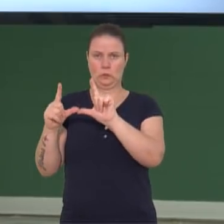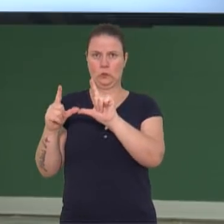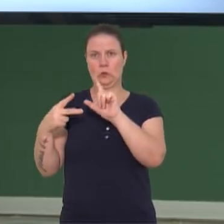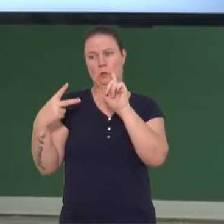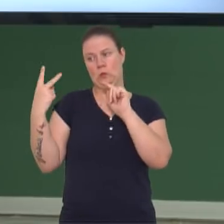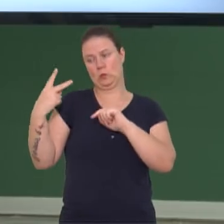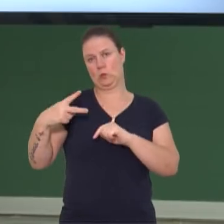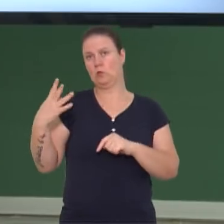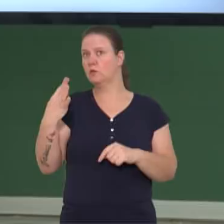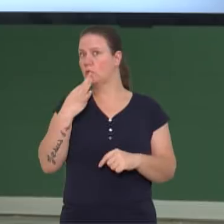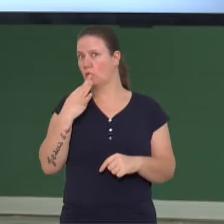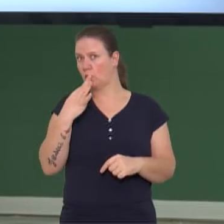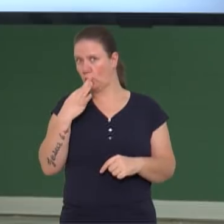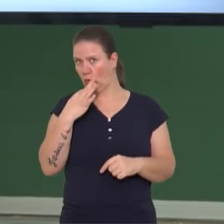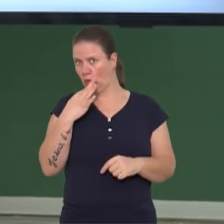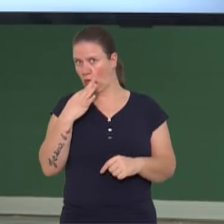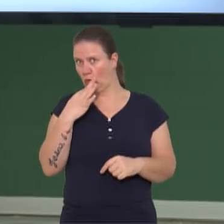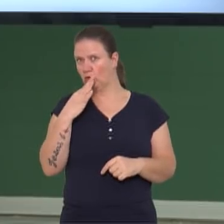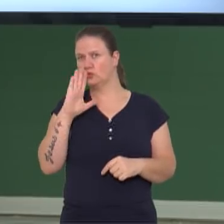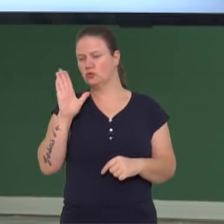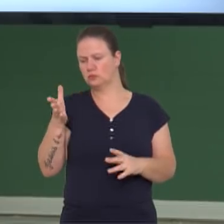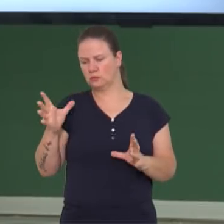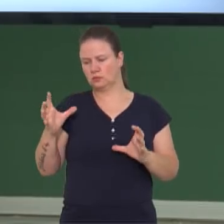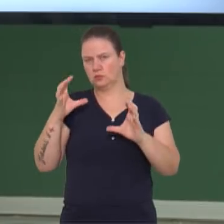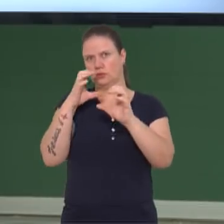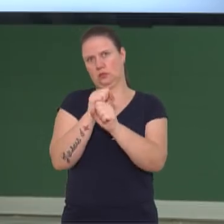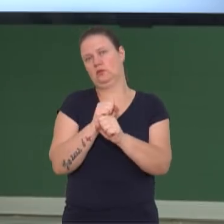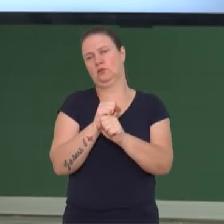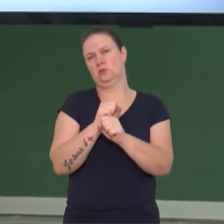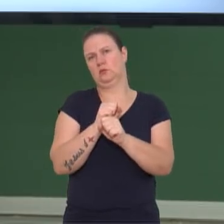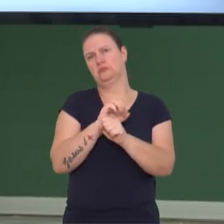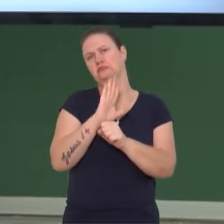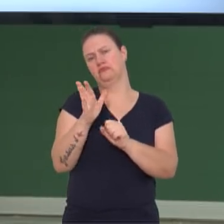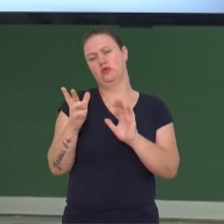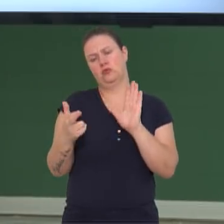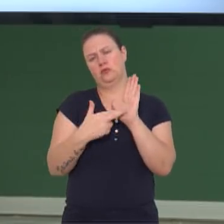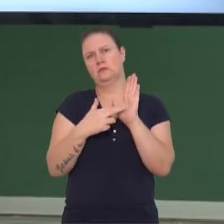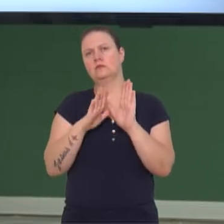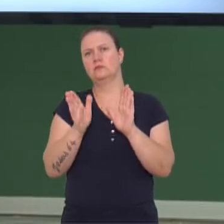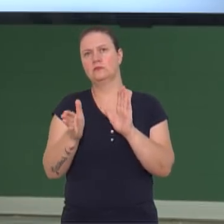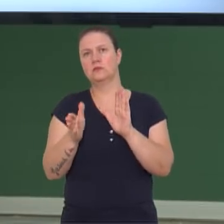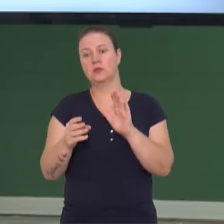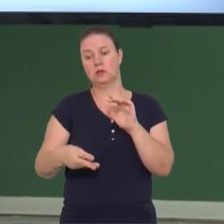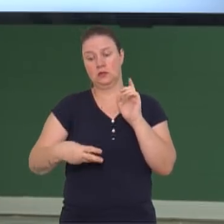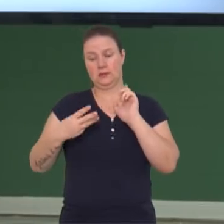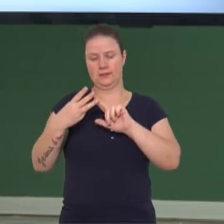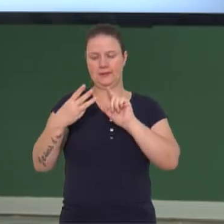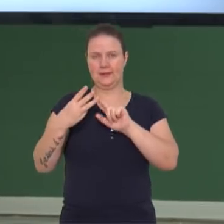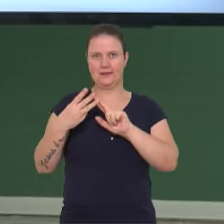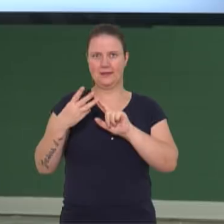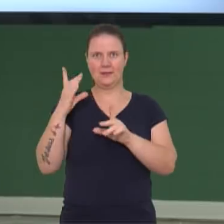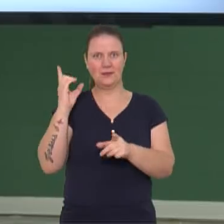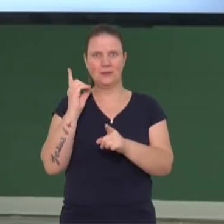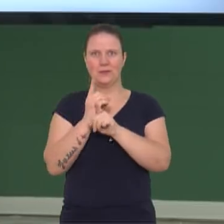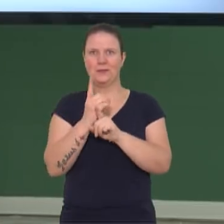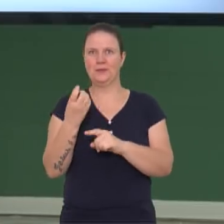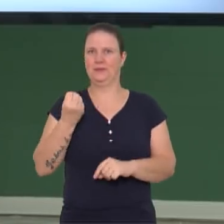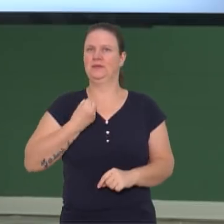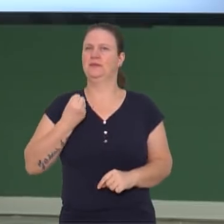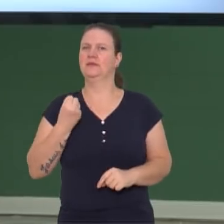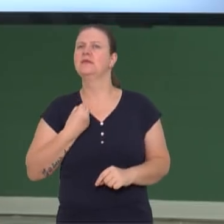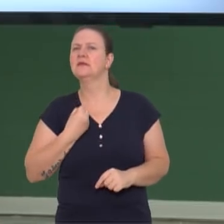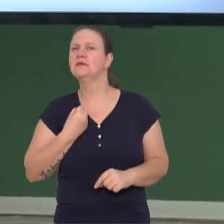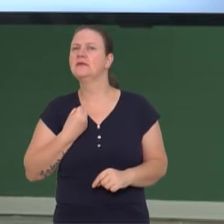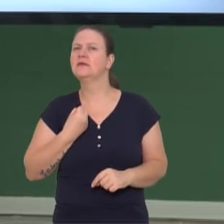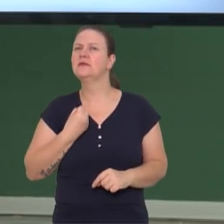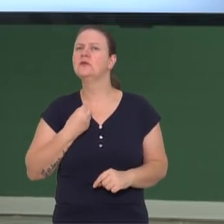conhecidas, a soma conhecida, para eu descobrir a terceira parcela, ou seja, a parcela que está